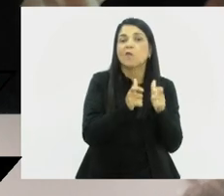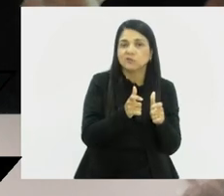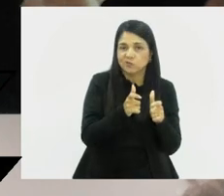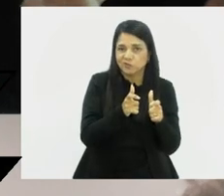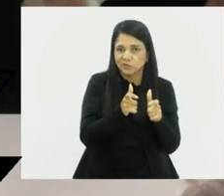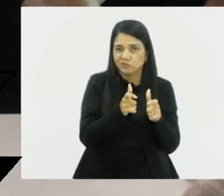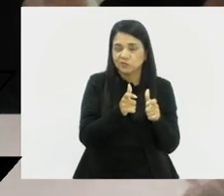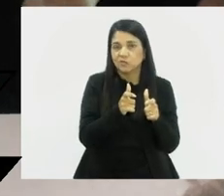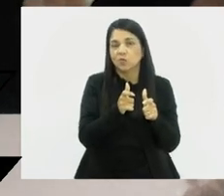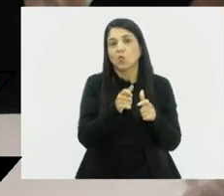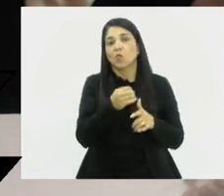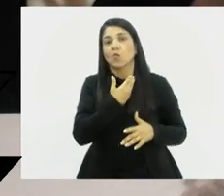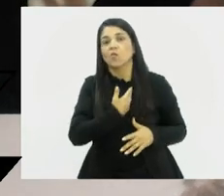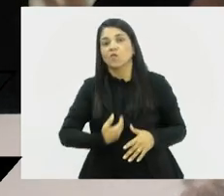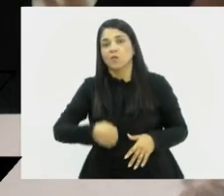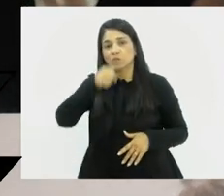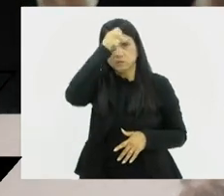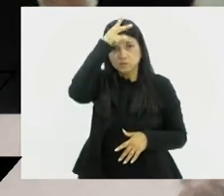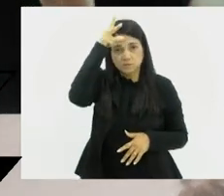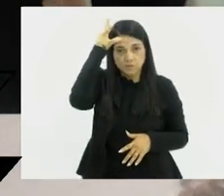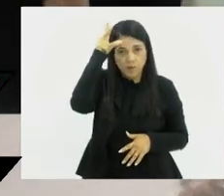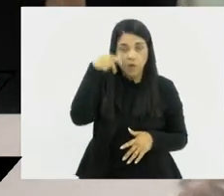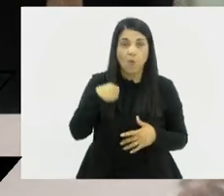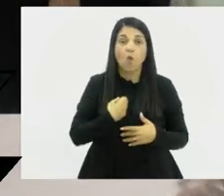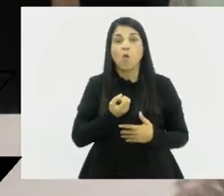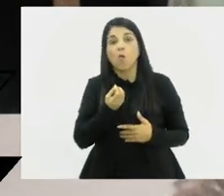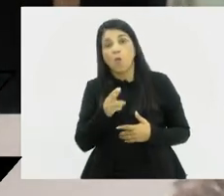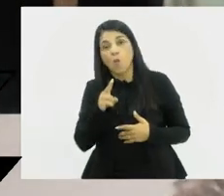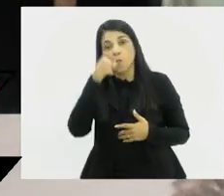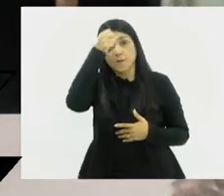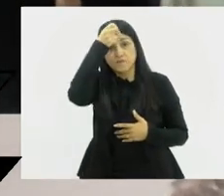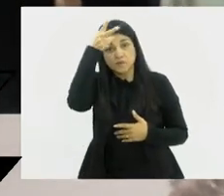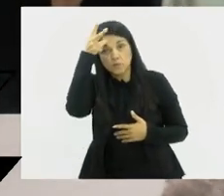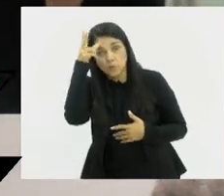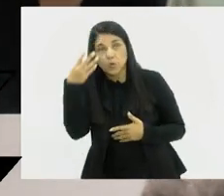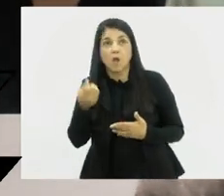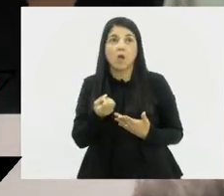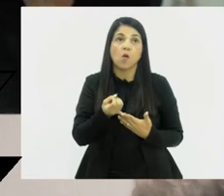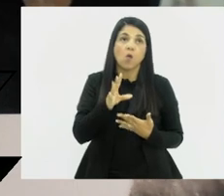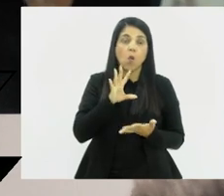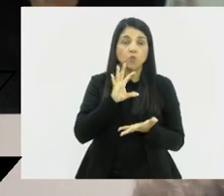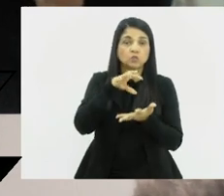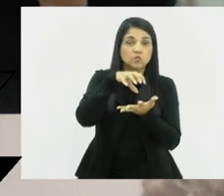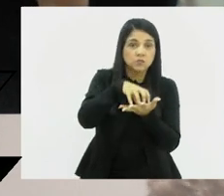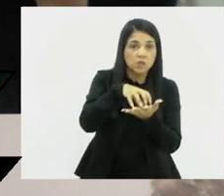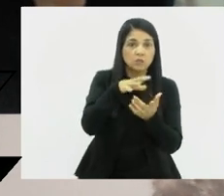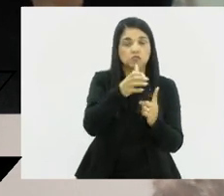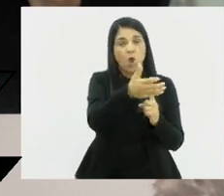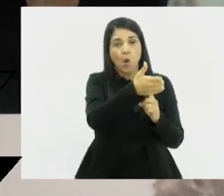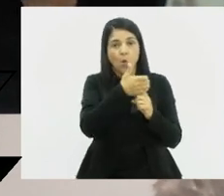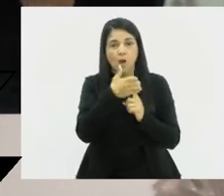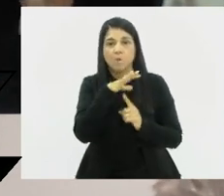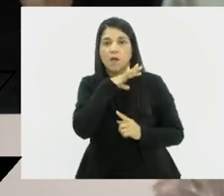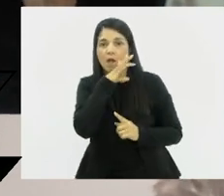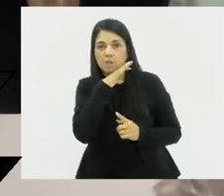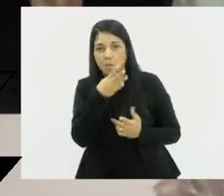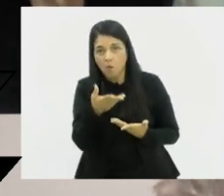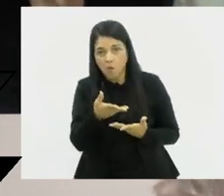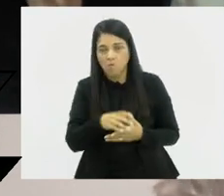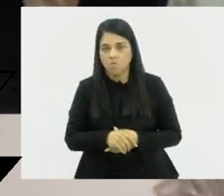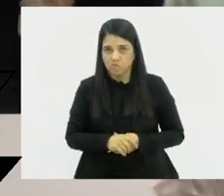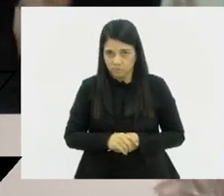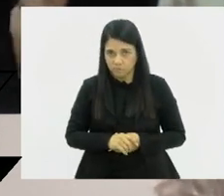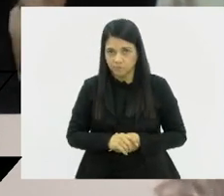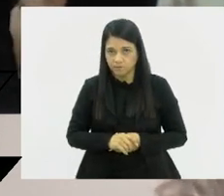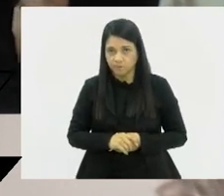governo municipal, se as prefeituras destinariam algum centro de acolhimento para que pudesse acontecer isso.